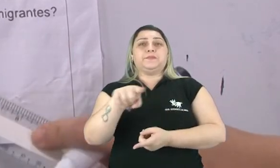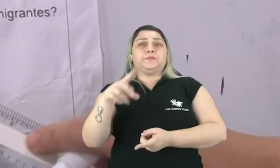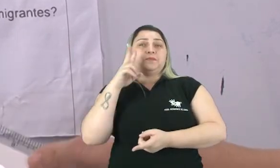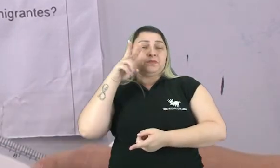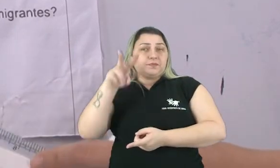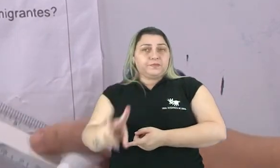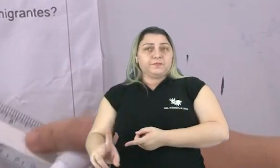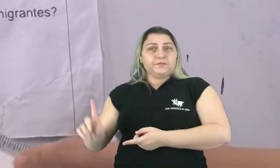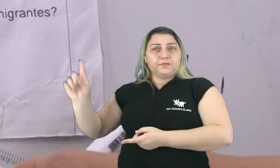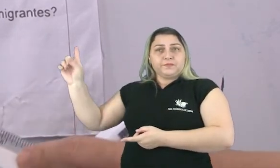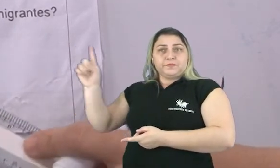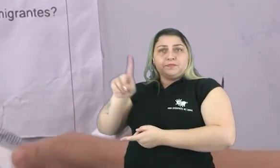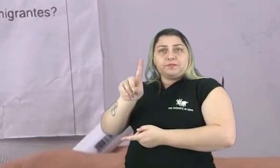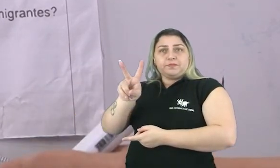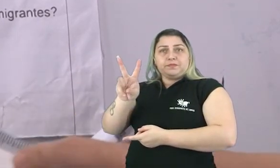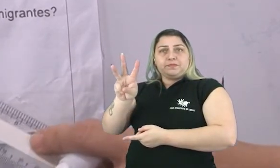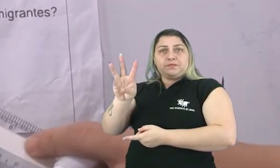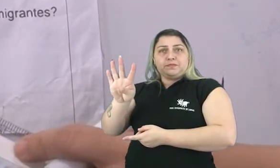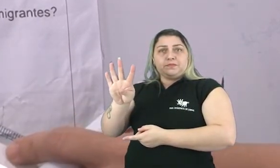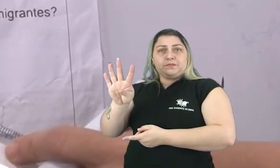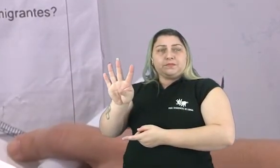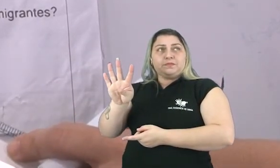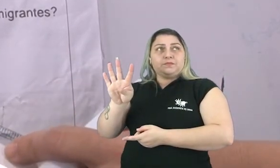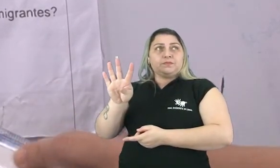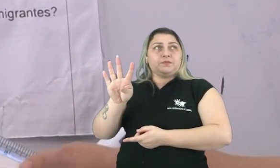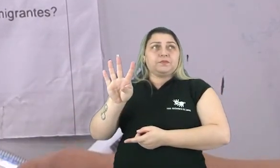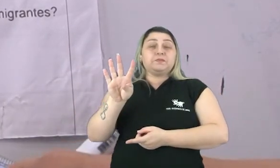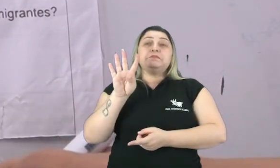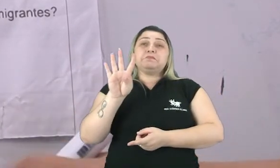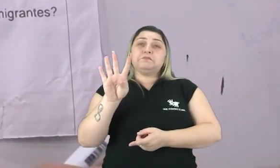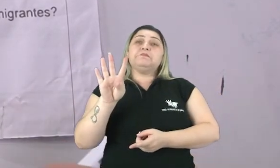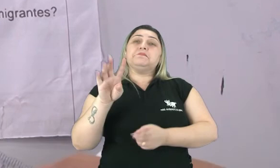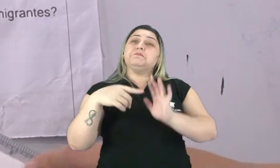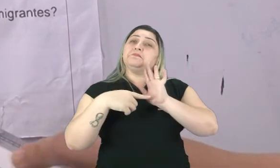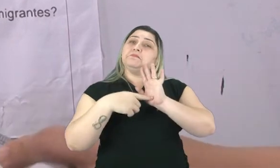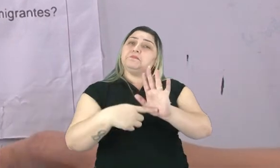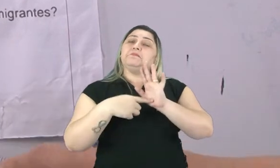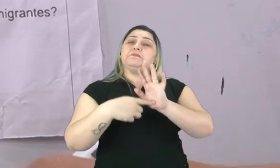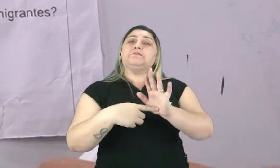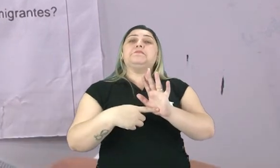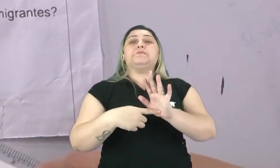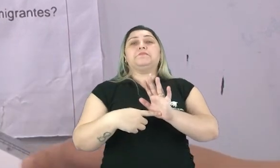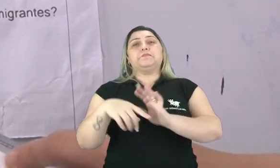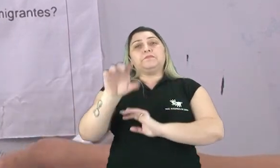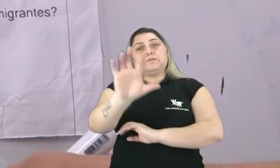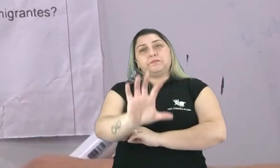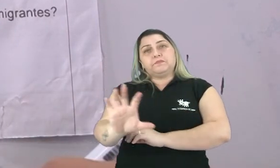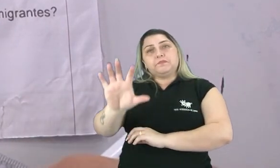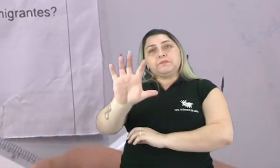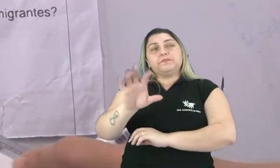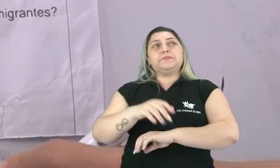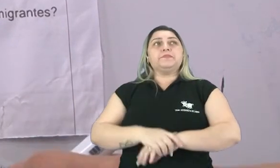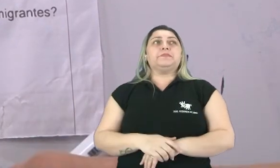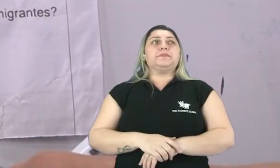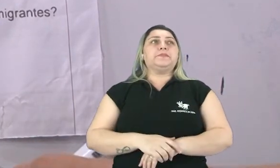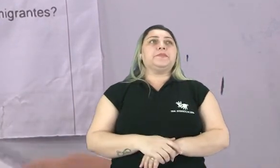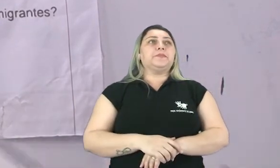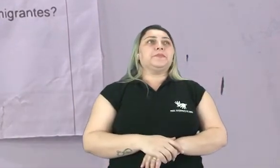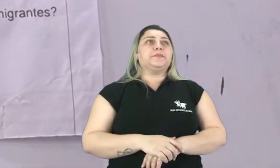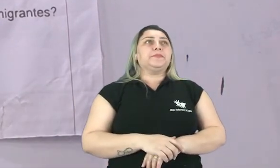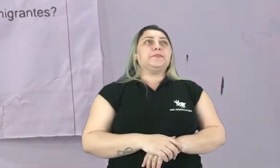ó, temos 1, 2, 3, 4 setinhas indicando essas regiões aqui, ó.